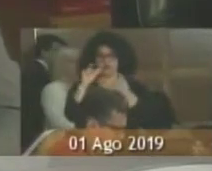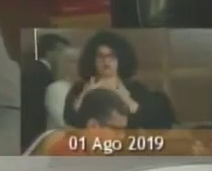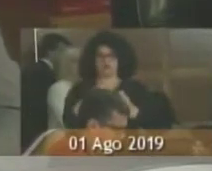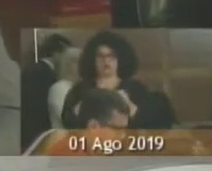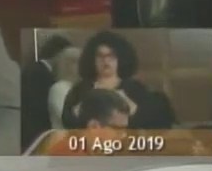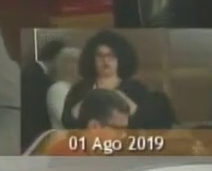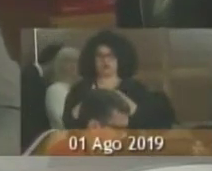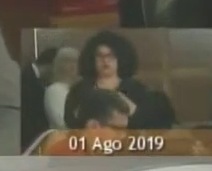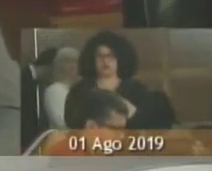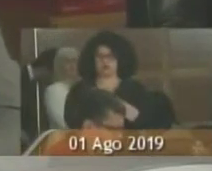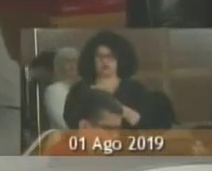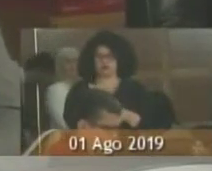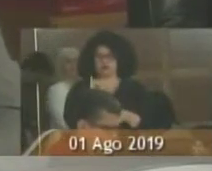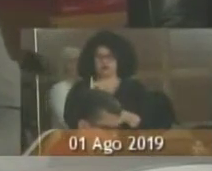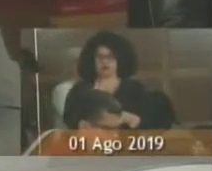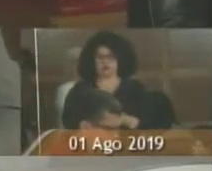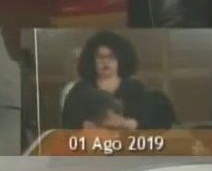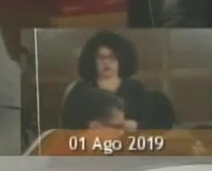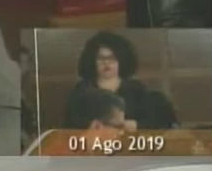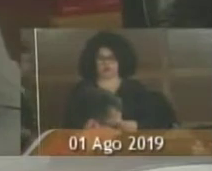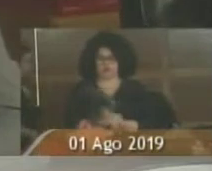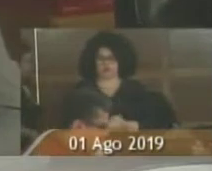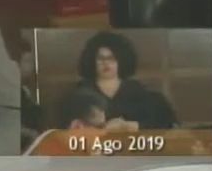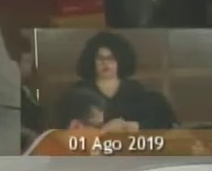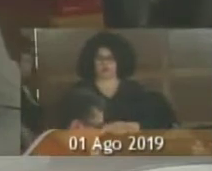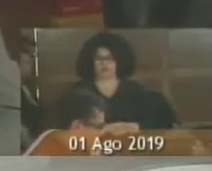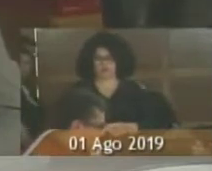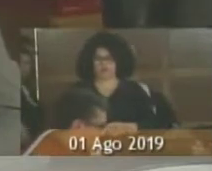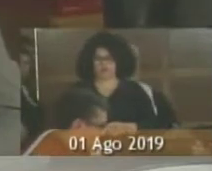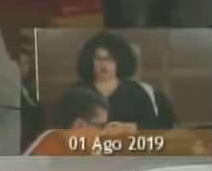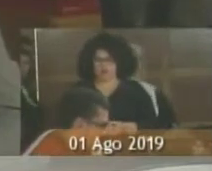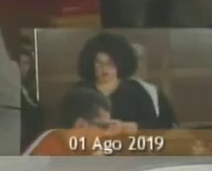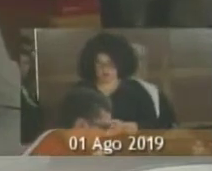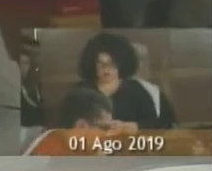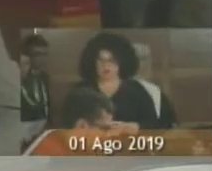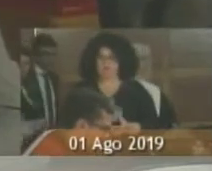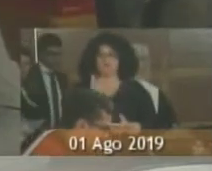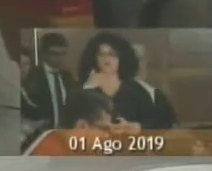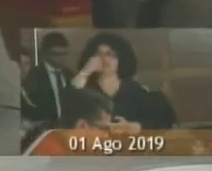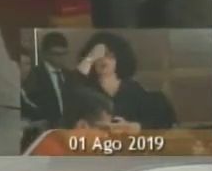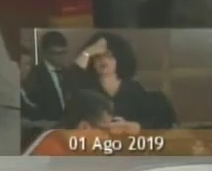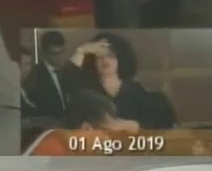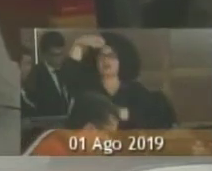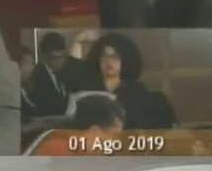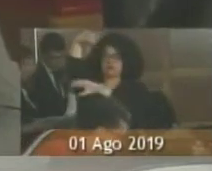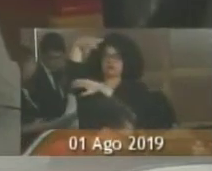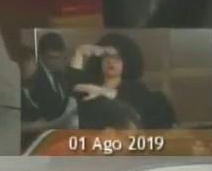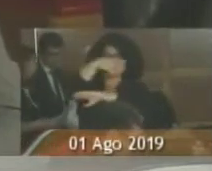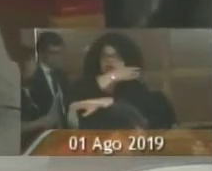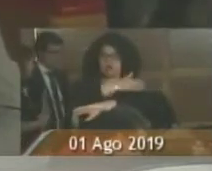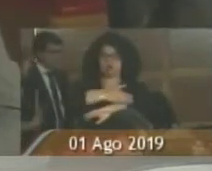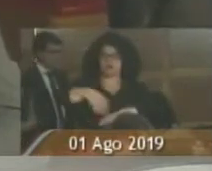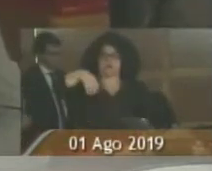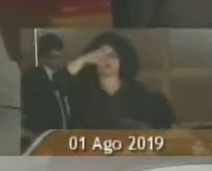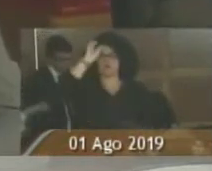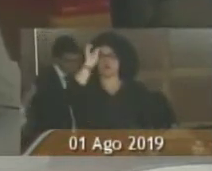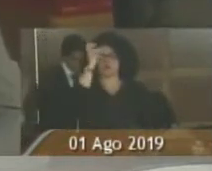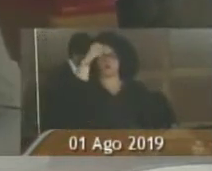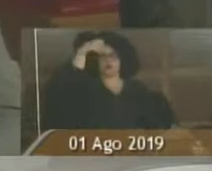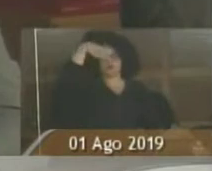Bracuí. Indicação 2300, indicando ao prefeito a colocação de postes com refletores de LED no campo de society da Praia de